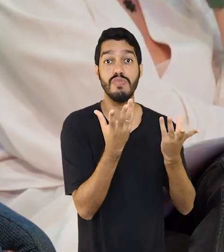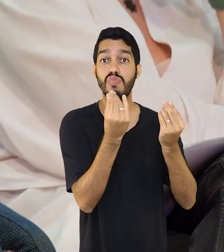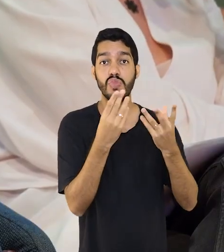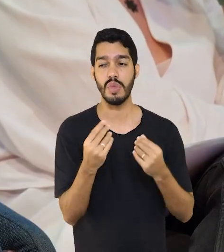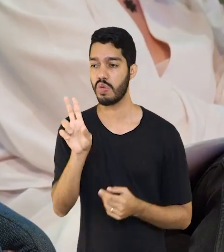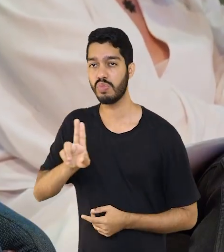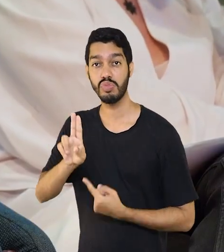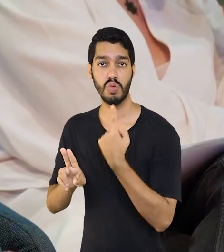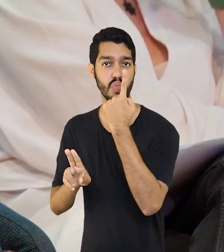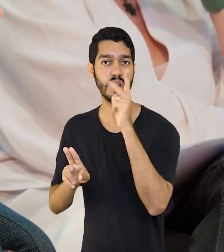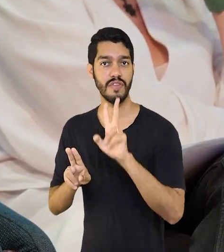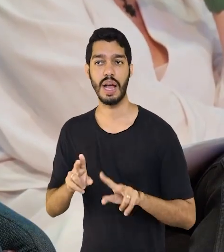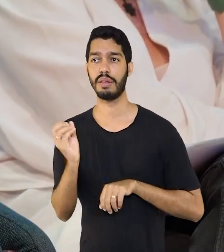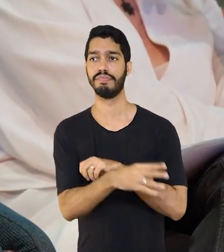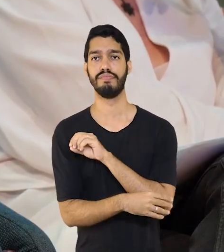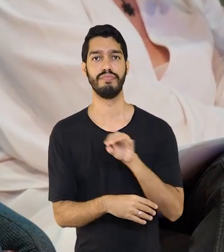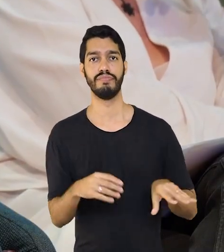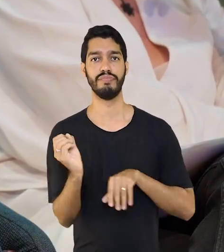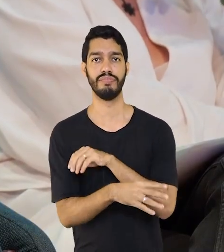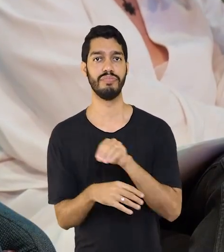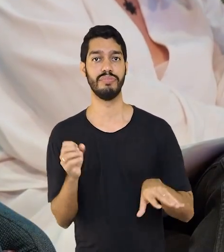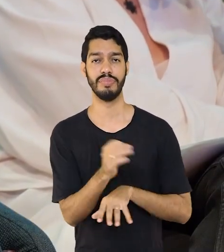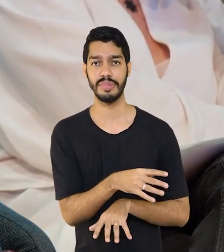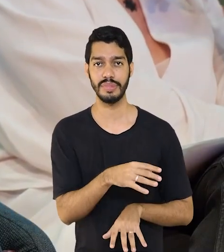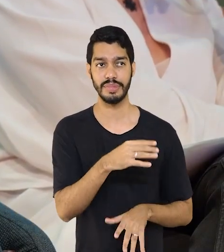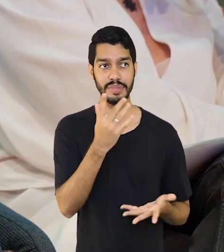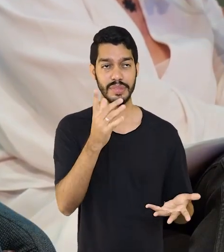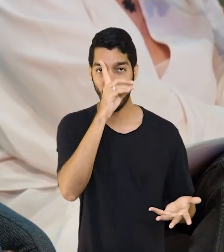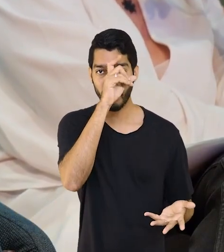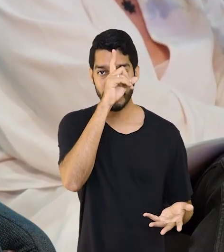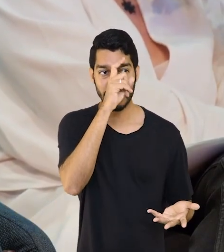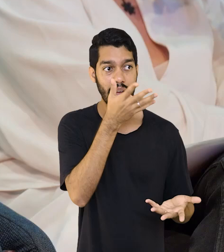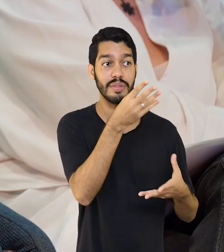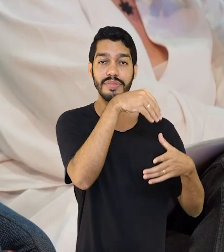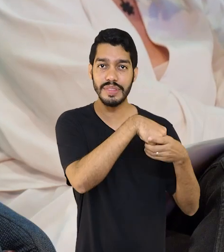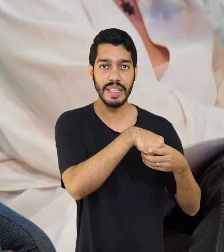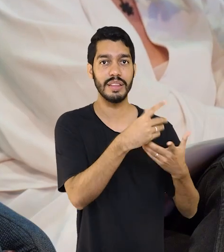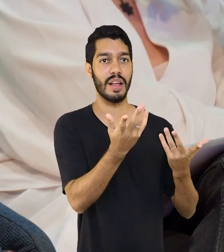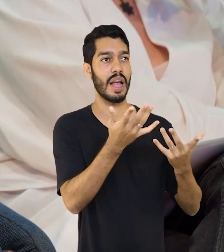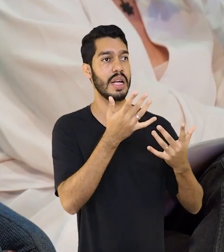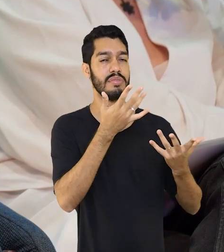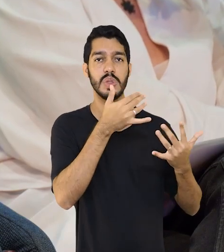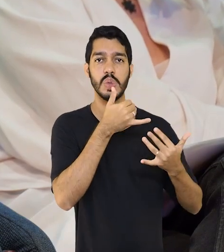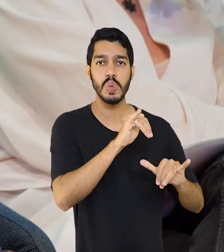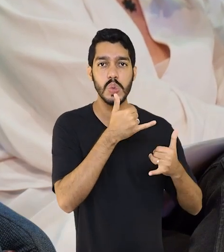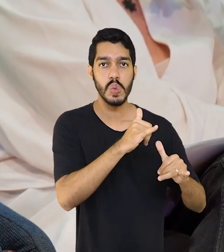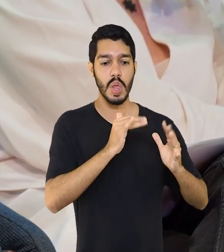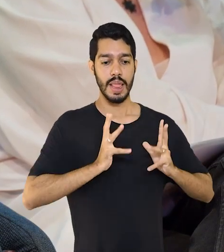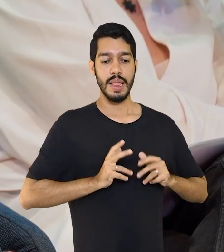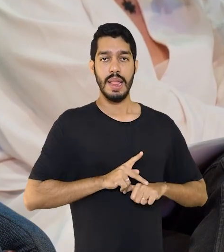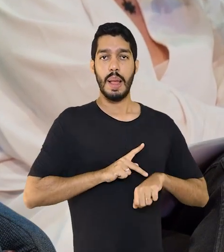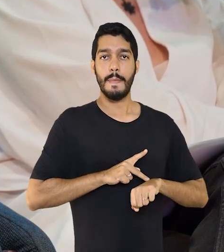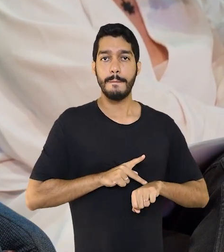a gente fazer isso. Hospitais sustentáveis, energia limpa, não é uma questão que a gente discuta, né? Não é um ponto